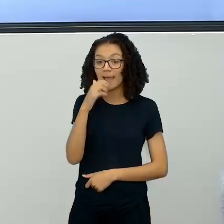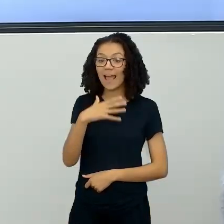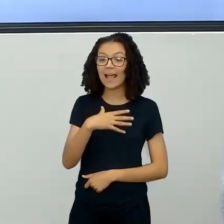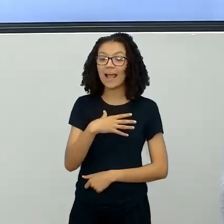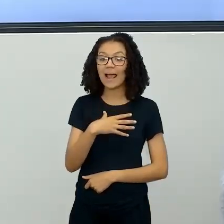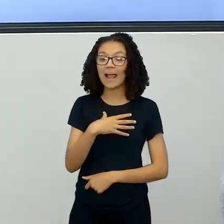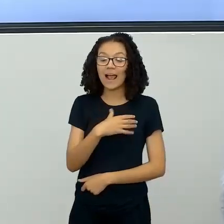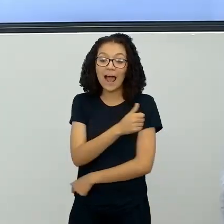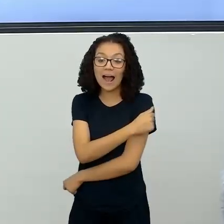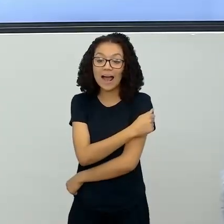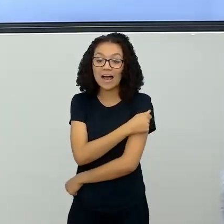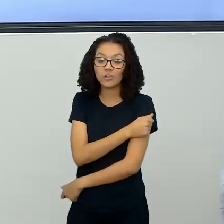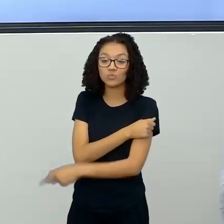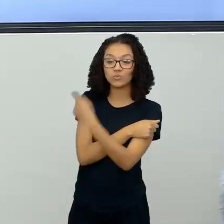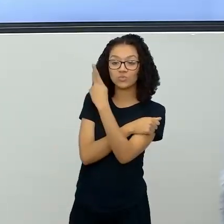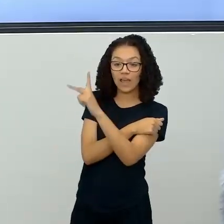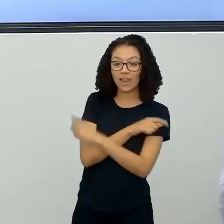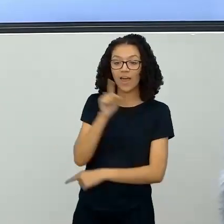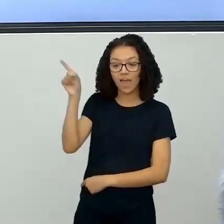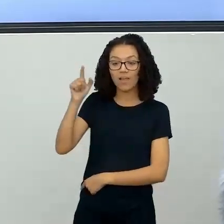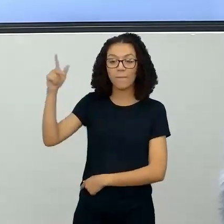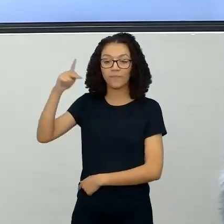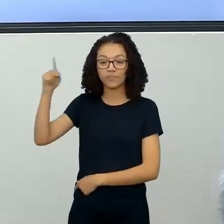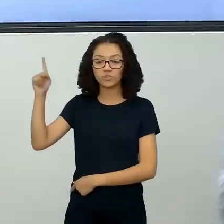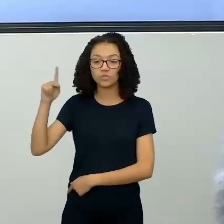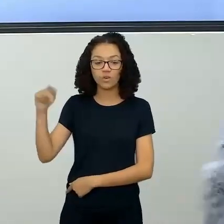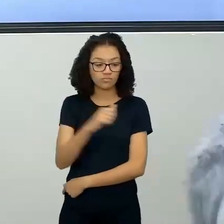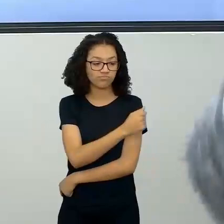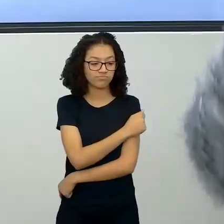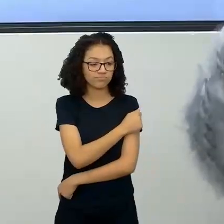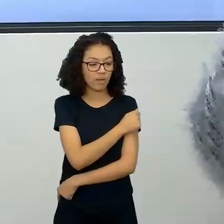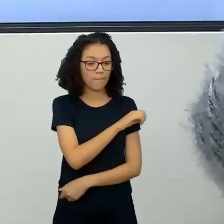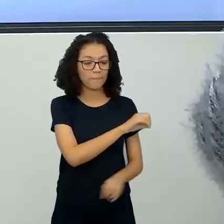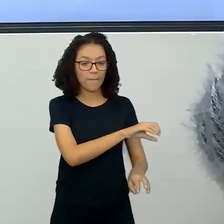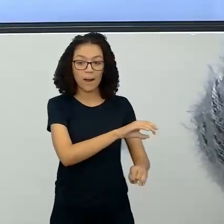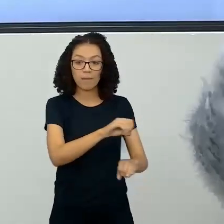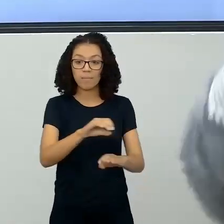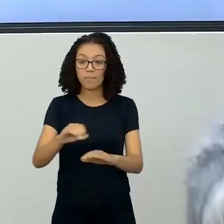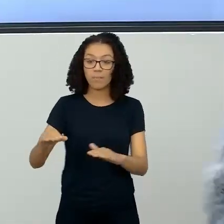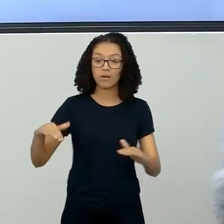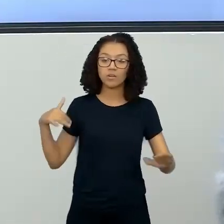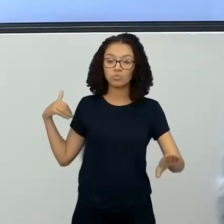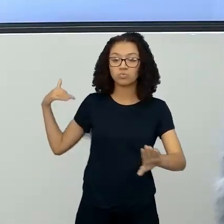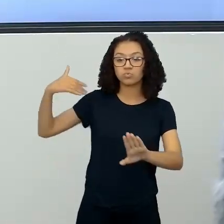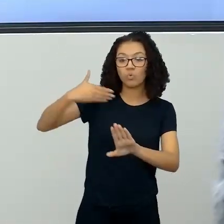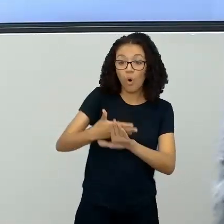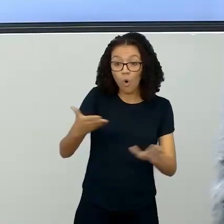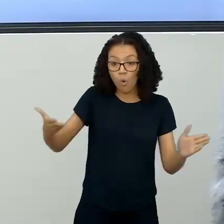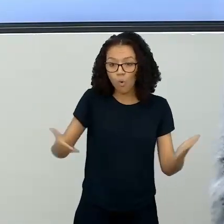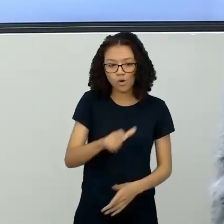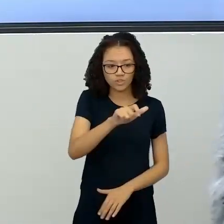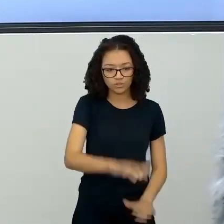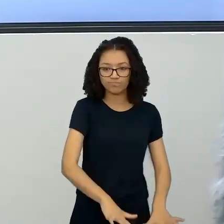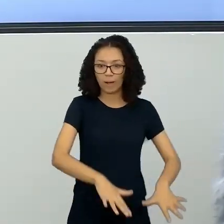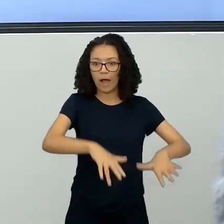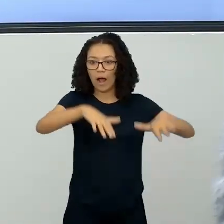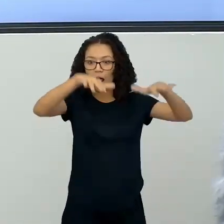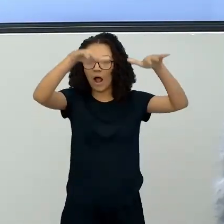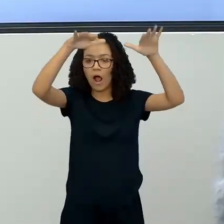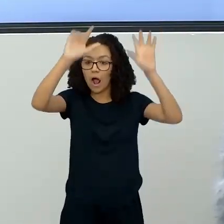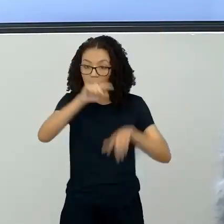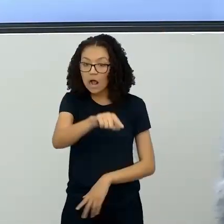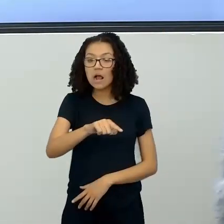que ela orientou, que ela... são inúmeros que tem Então, na